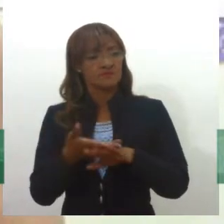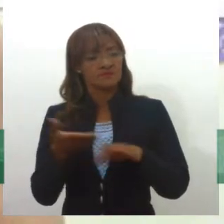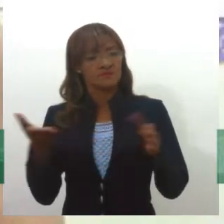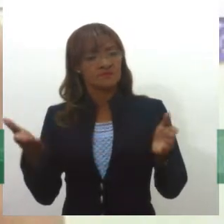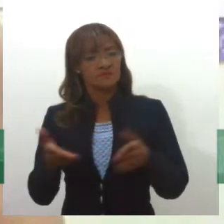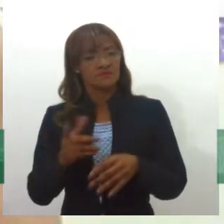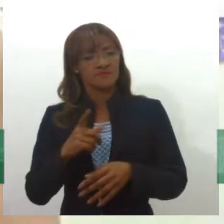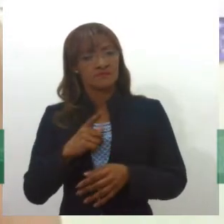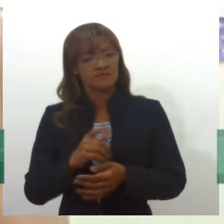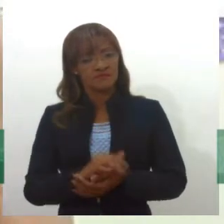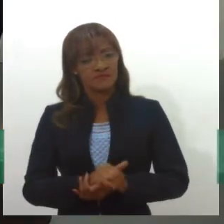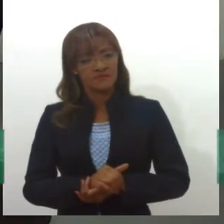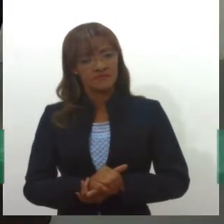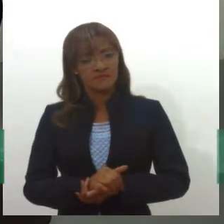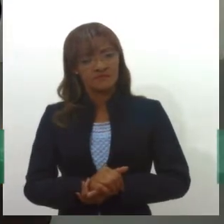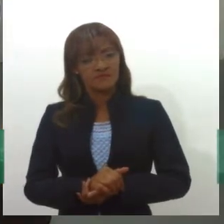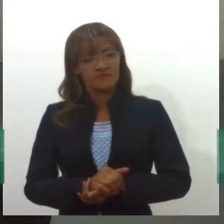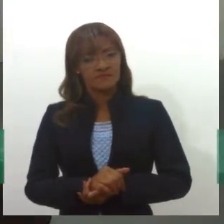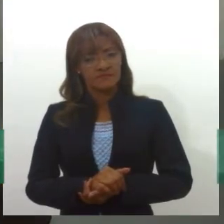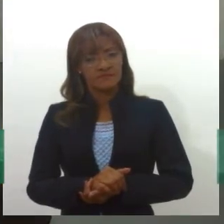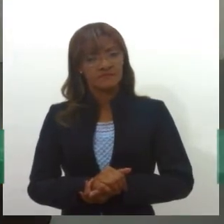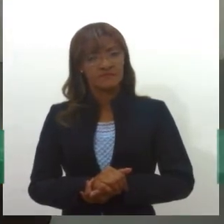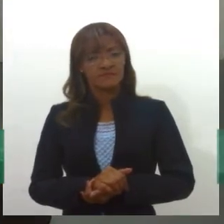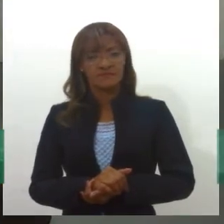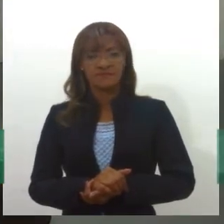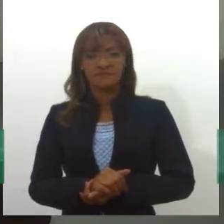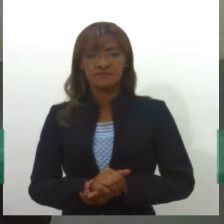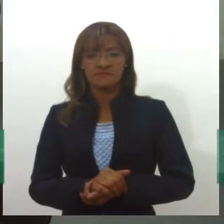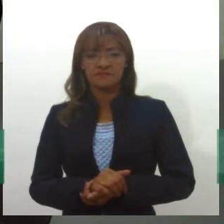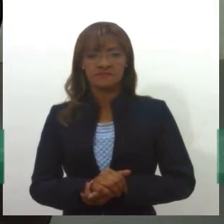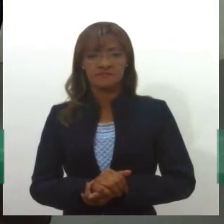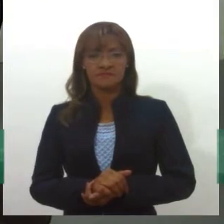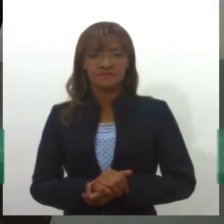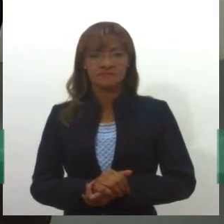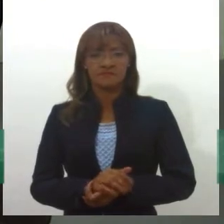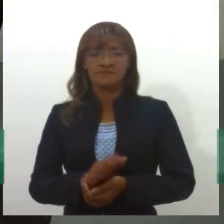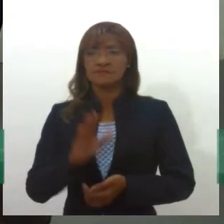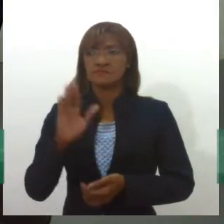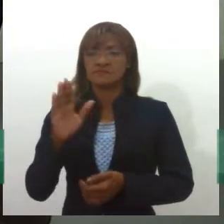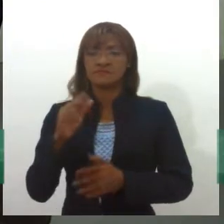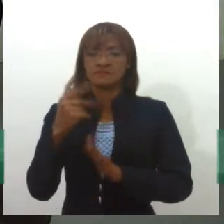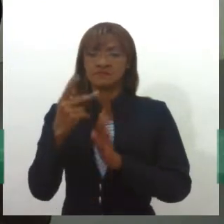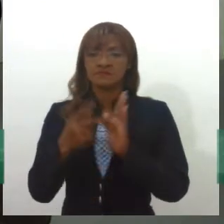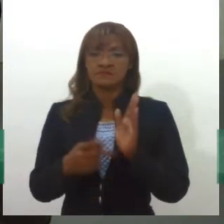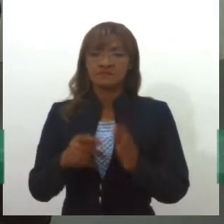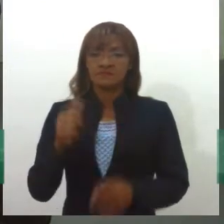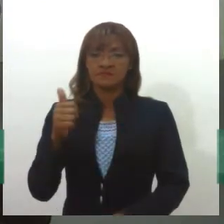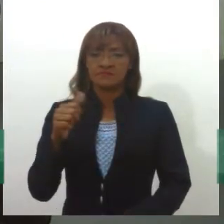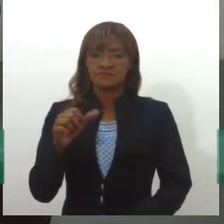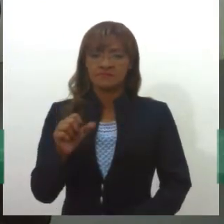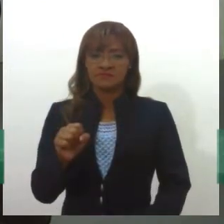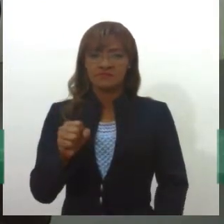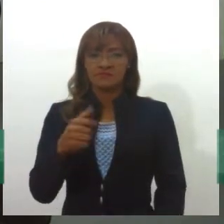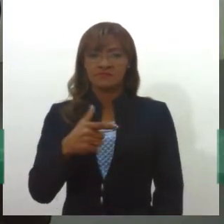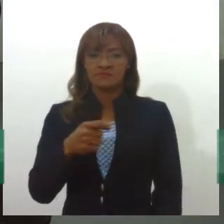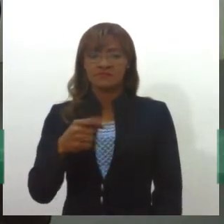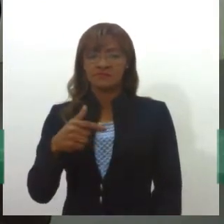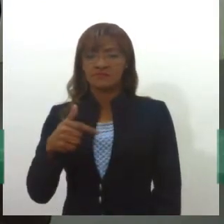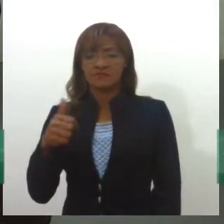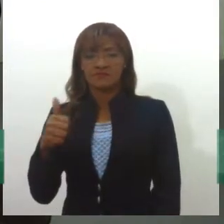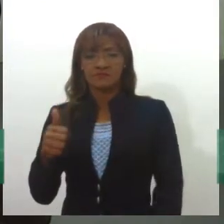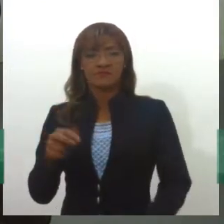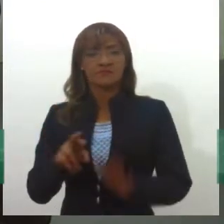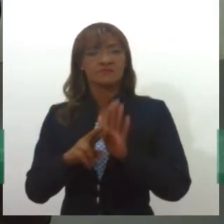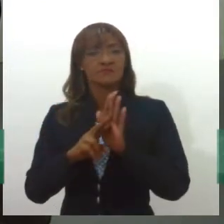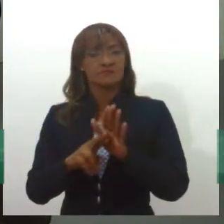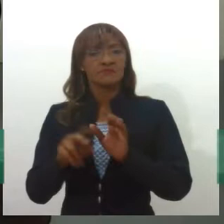as mulheres vão para a política. Então, a sua avaliação sobre essa PEC 18 de 2021 representa um